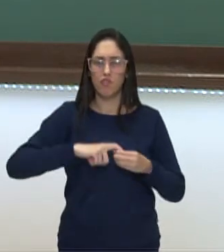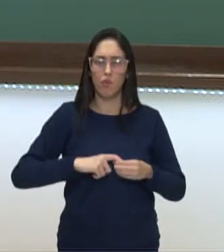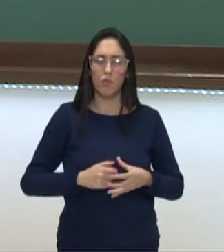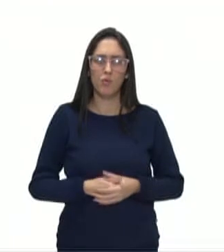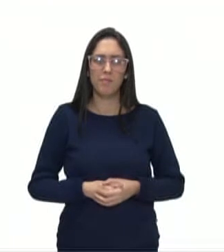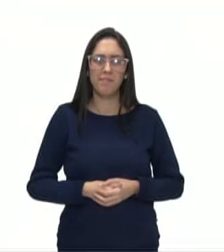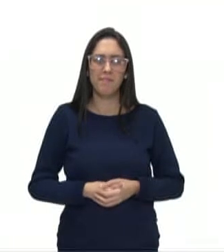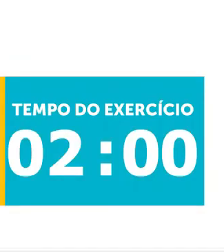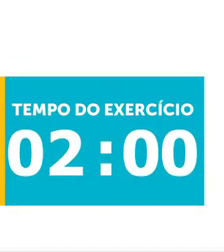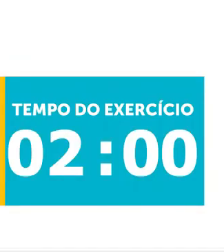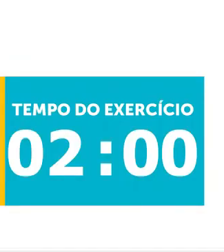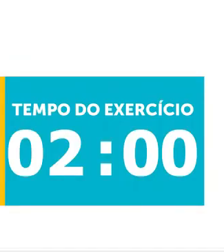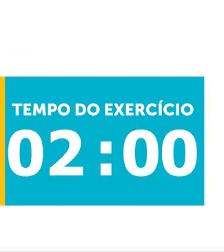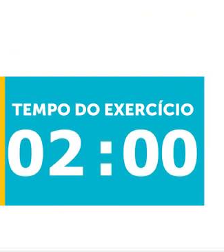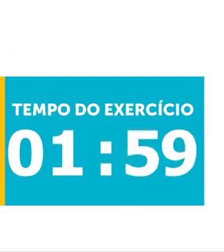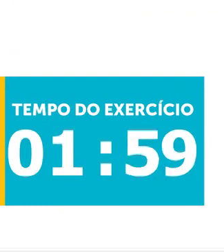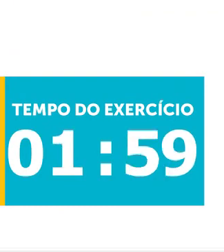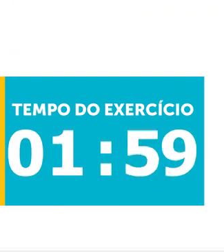sequência.